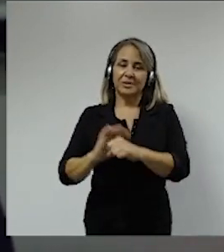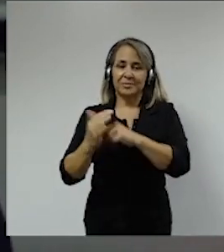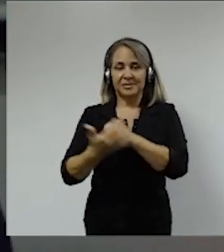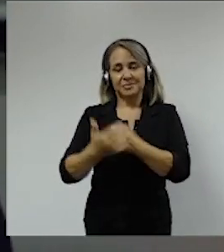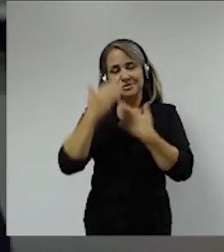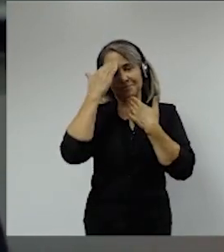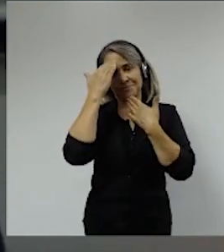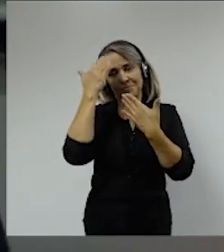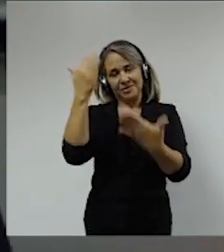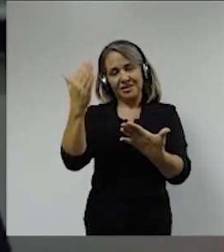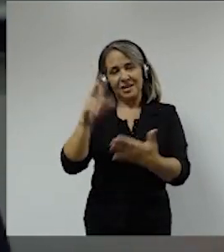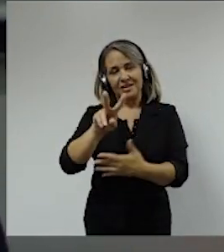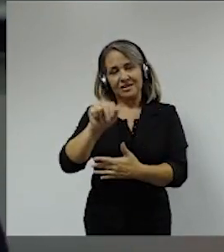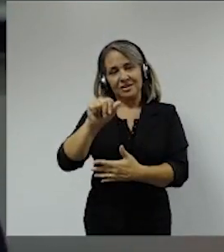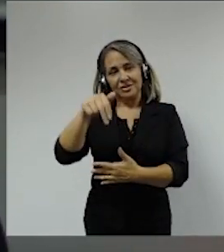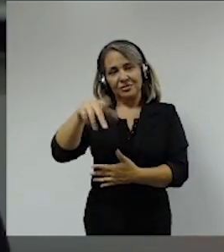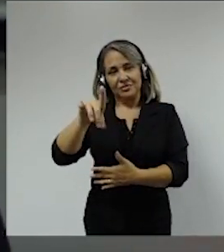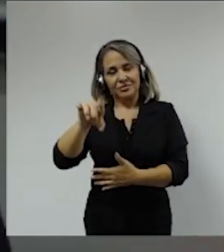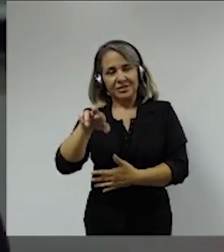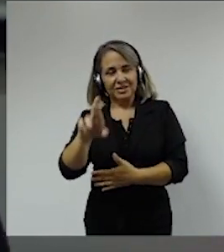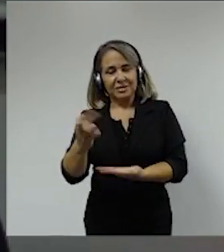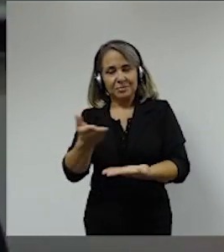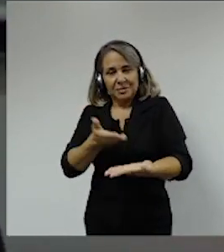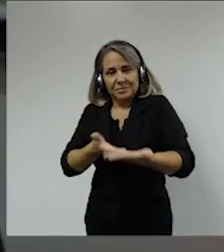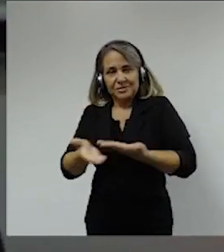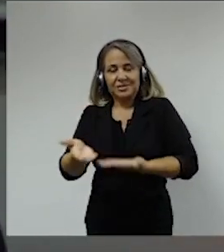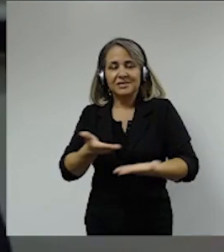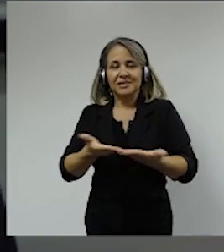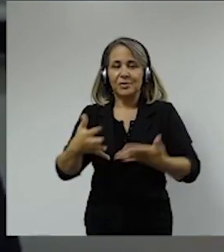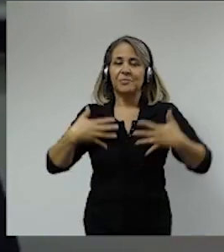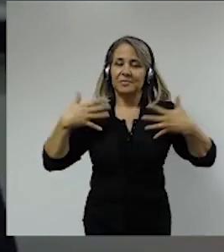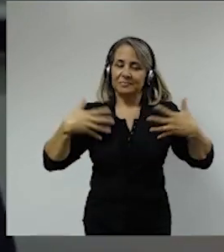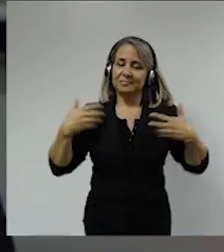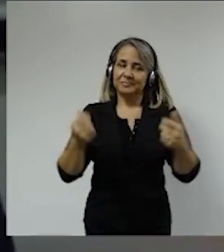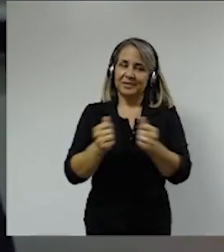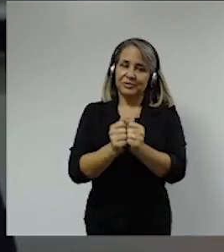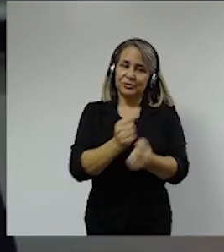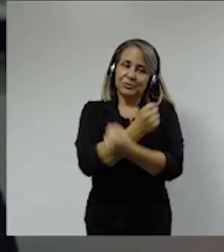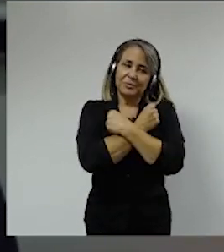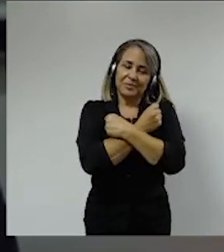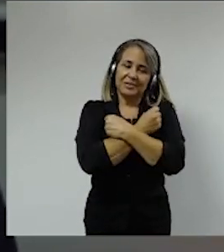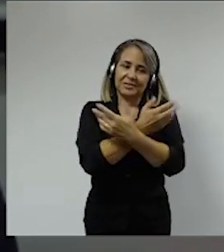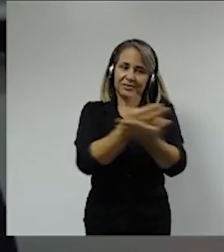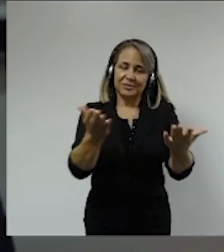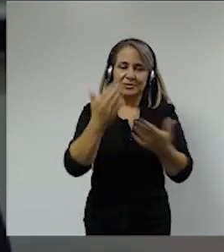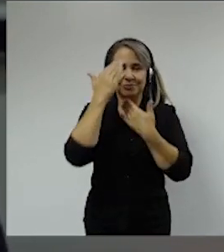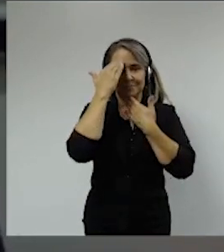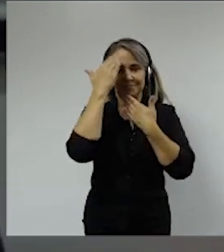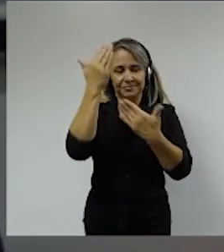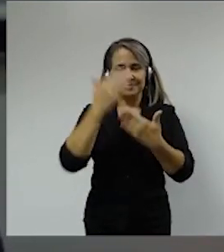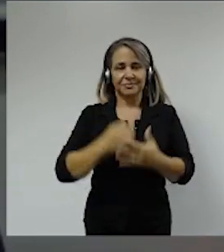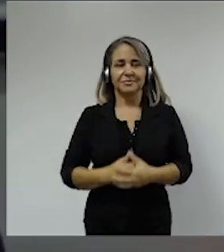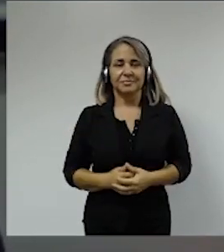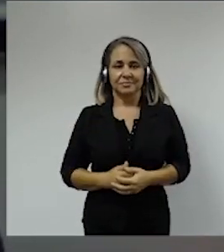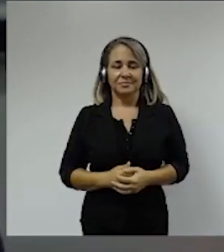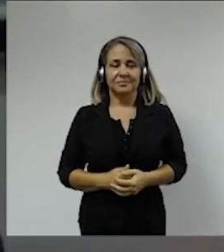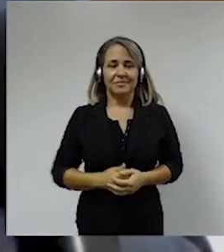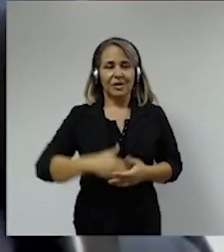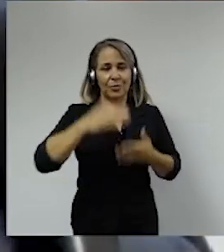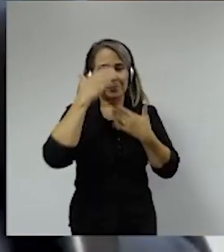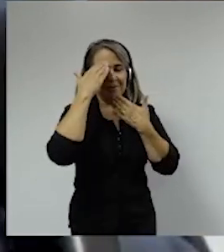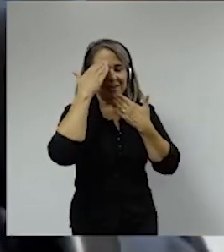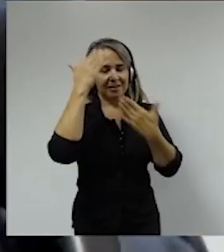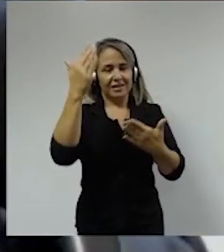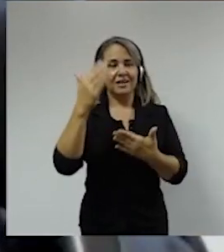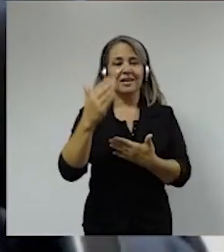muito obrigado, Vander, pela sua moderação. Grande alegria estar aqui. Abraço a todos. Muito obrigado. Muito